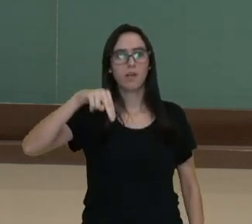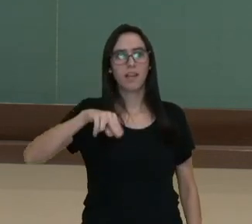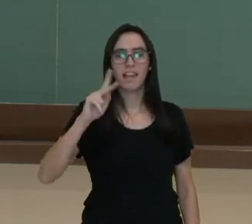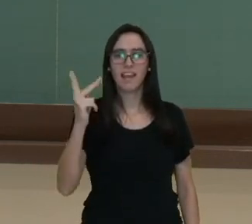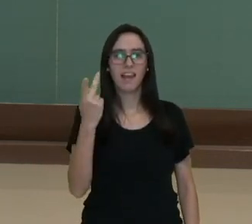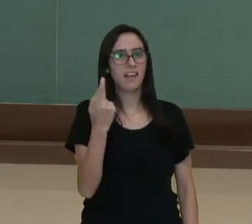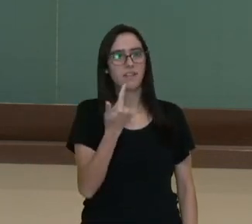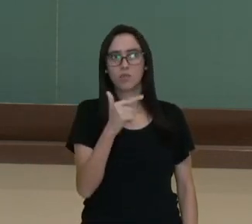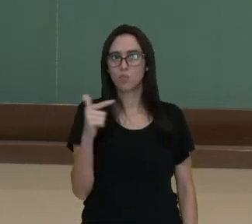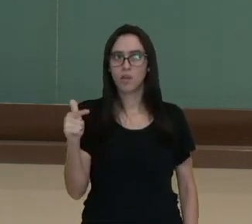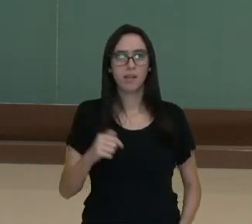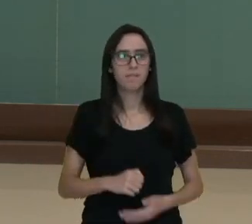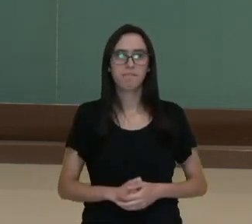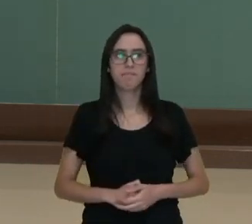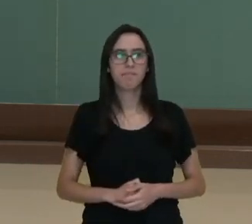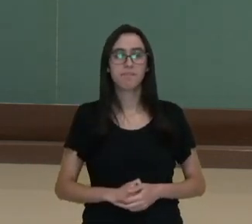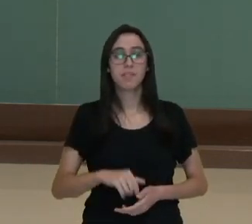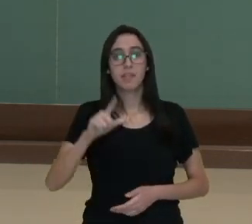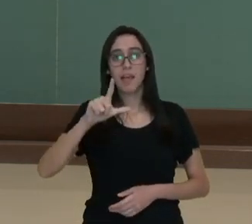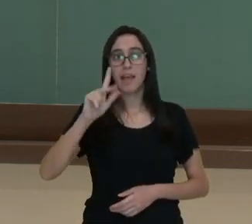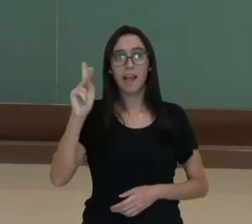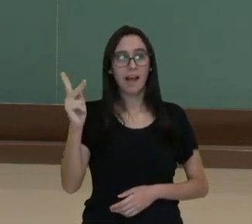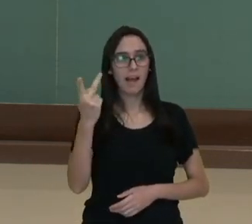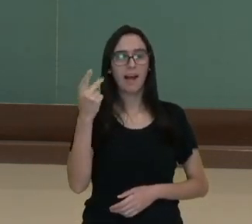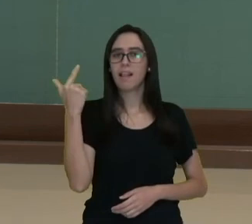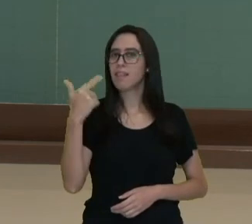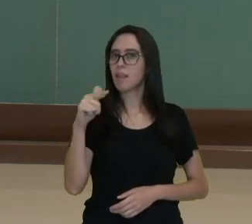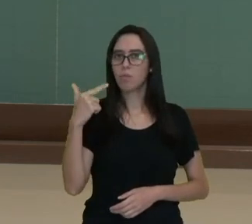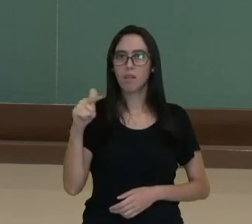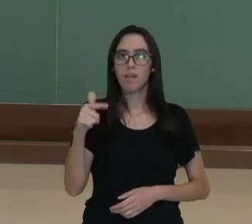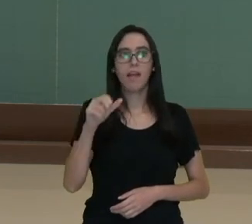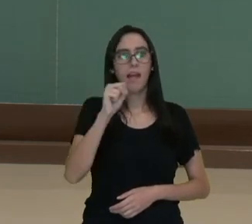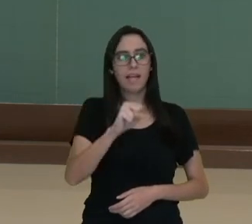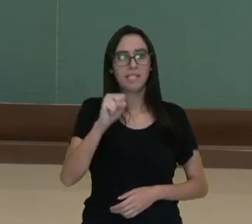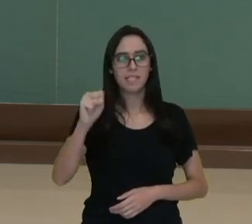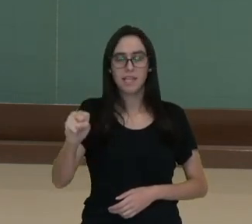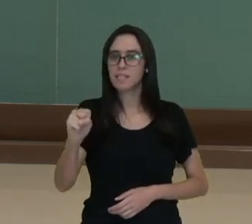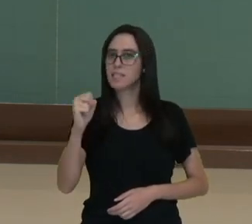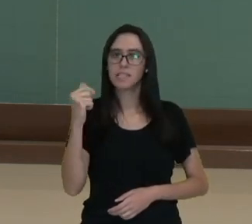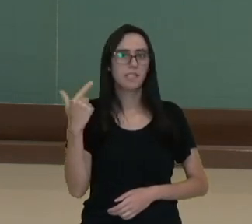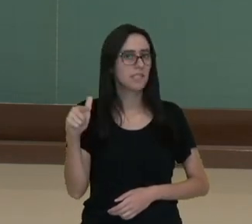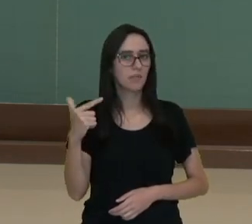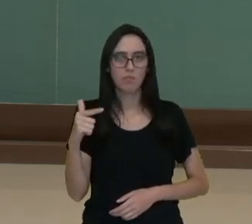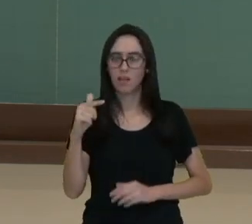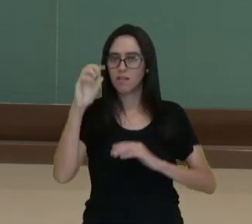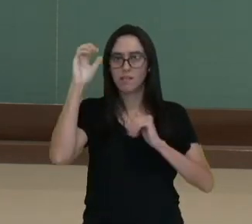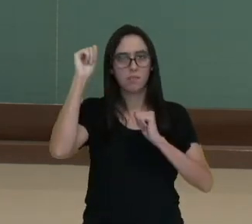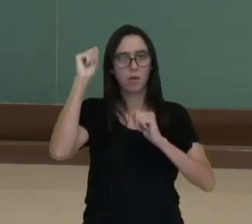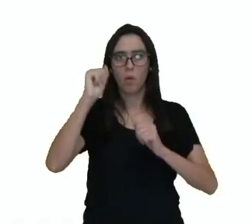não existe em espanhol. E dois S também não existirá. Tampouco. Então são